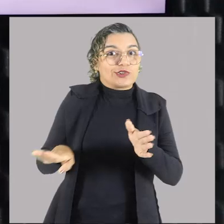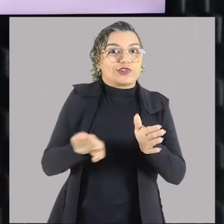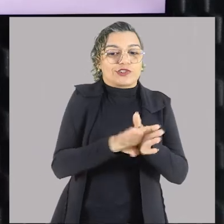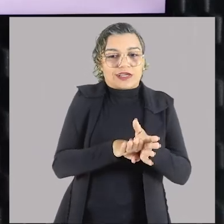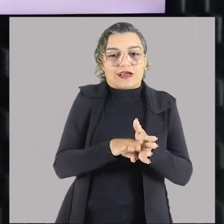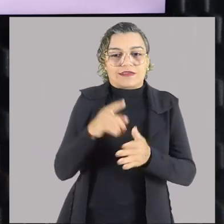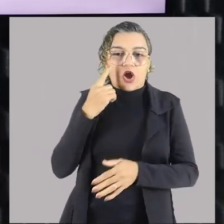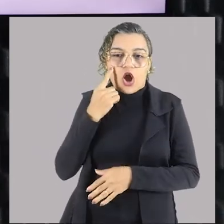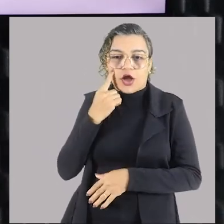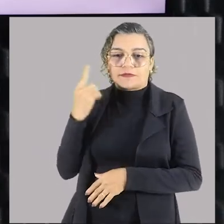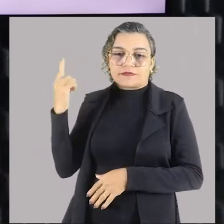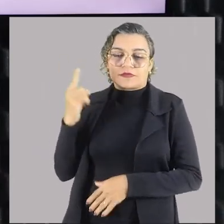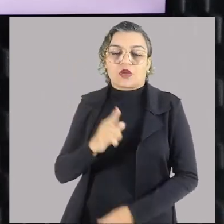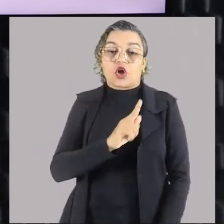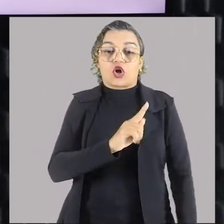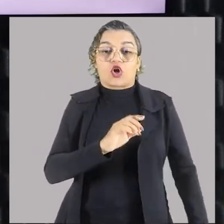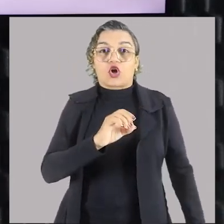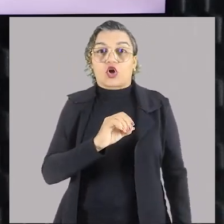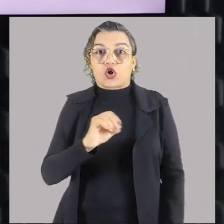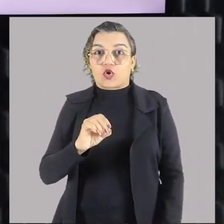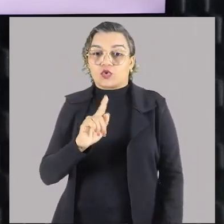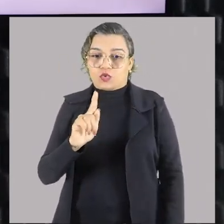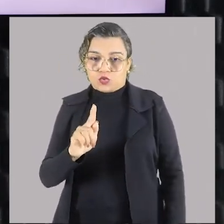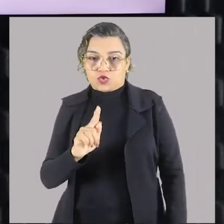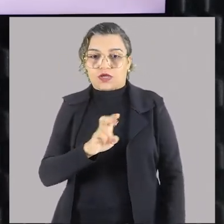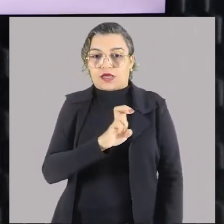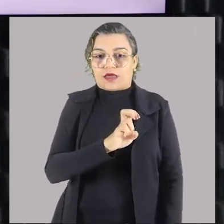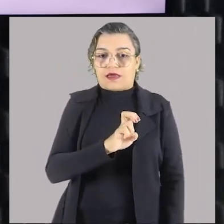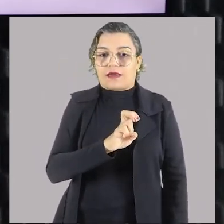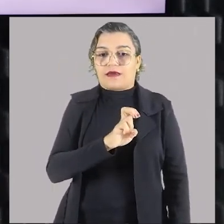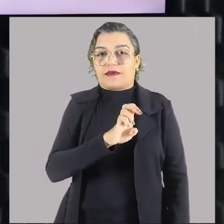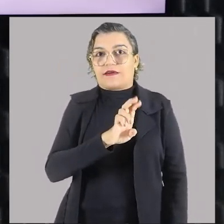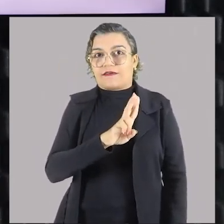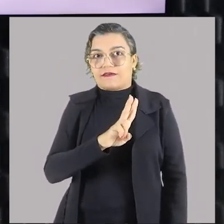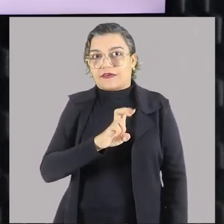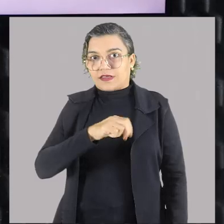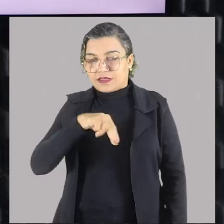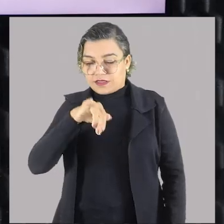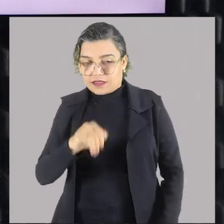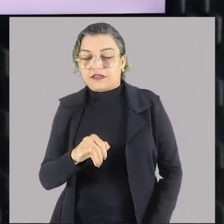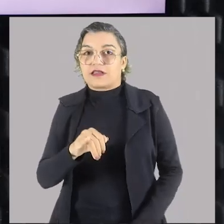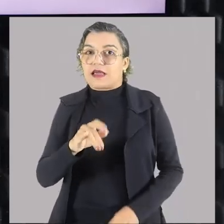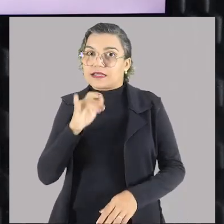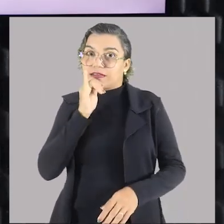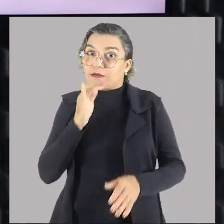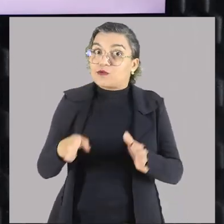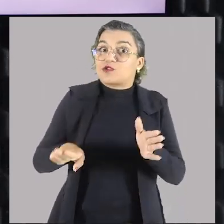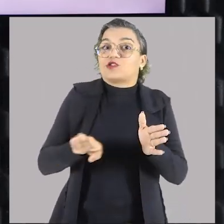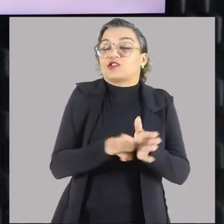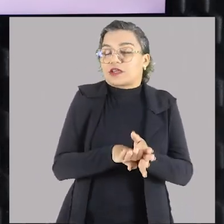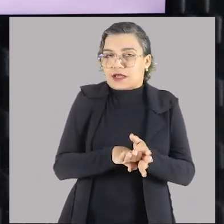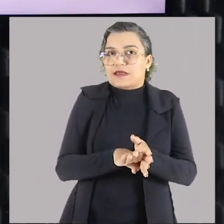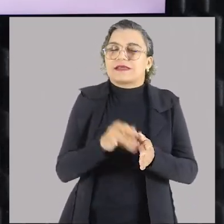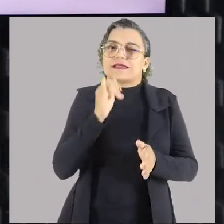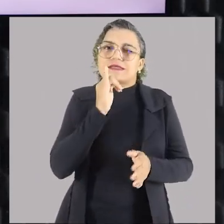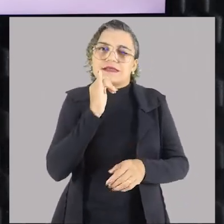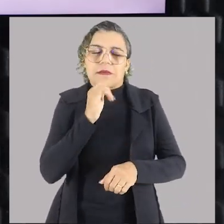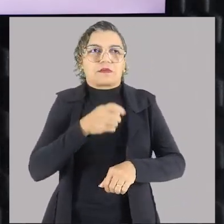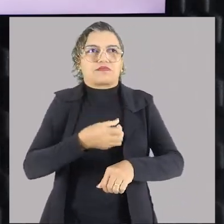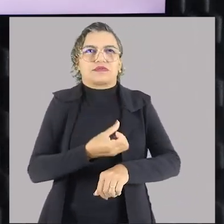Você chegou em um local, passou das 18 horas ou das 6 horas da tarde, e aí você vai cumprimentar a